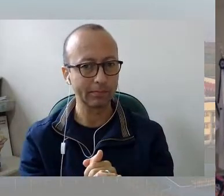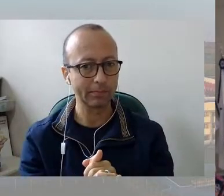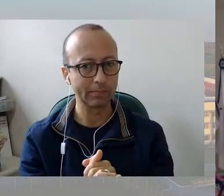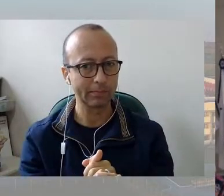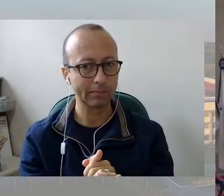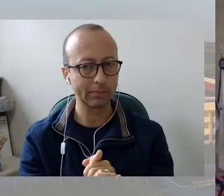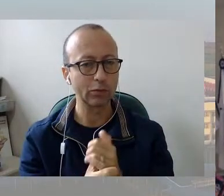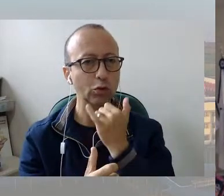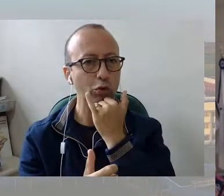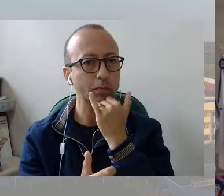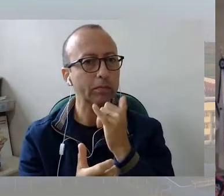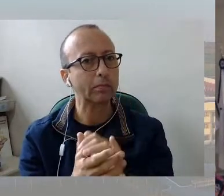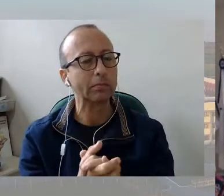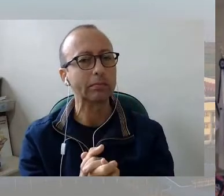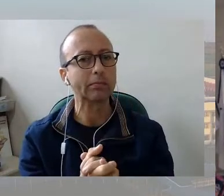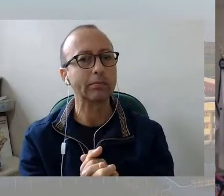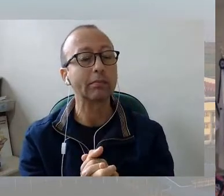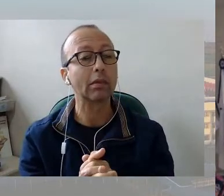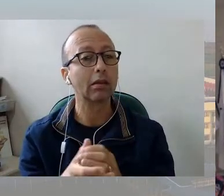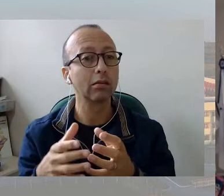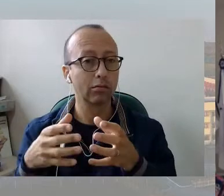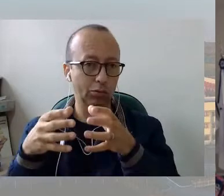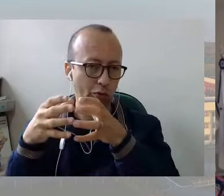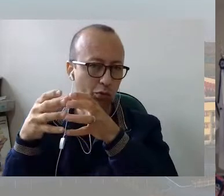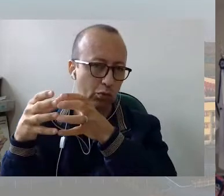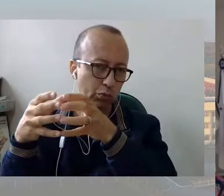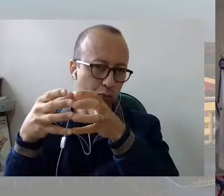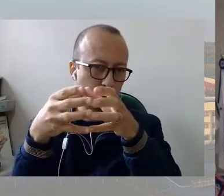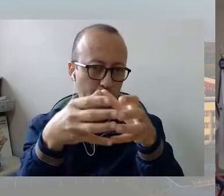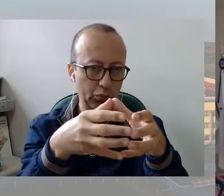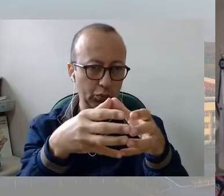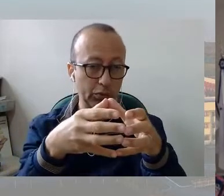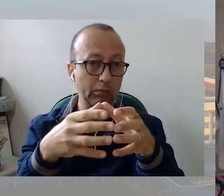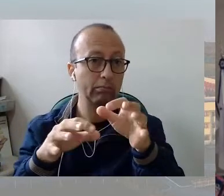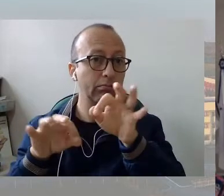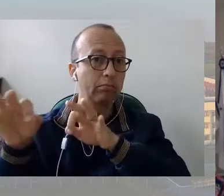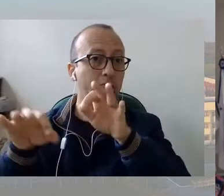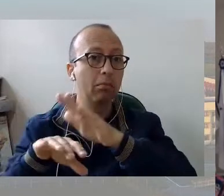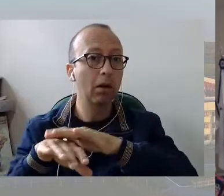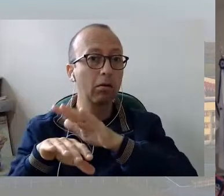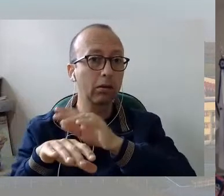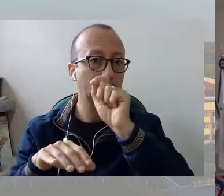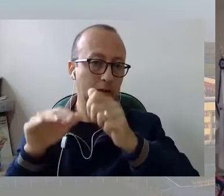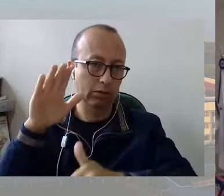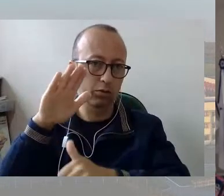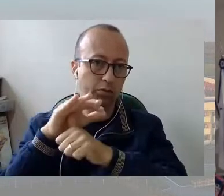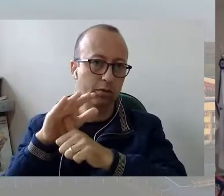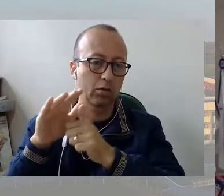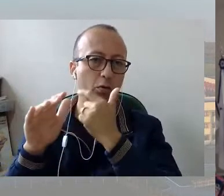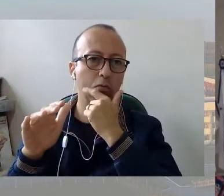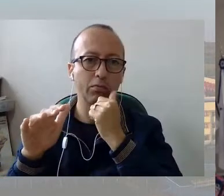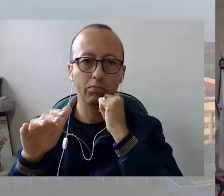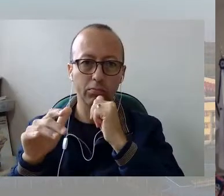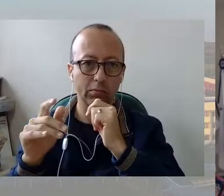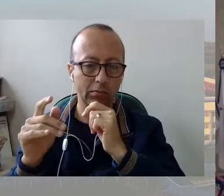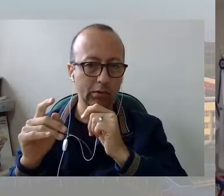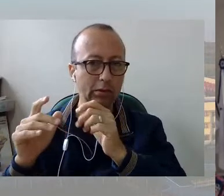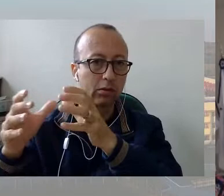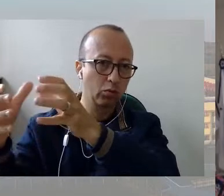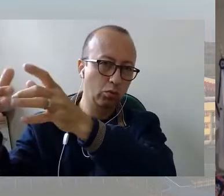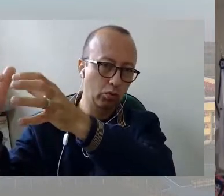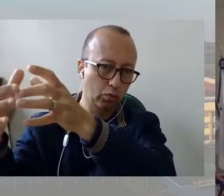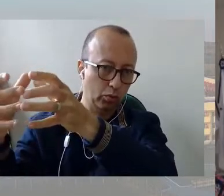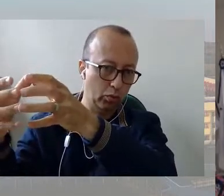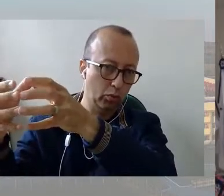Correção. O transporte foi disponibilizado pela reitoria para a vinda à cerimônia dos conselheiros e conselheiras e, posterior,